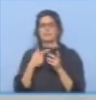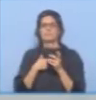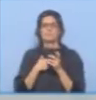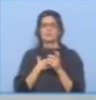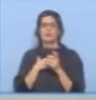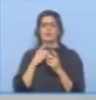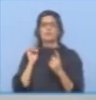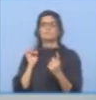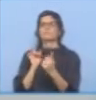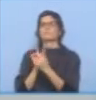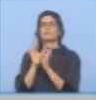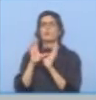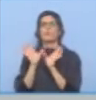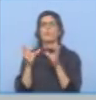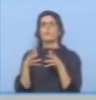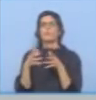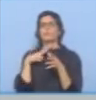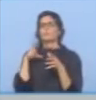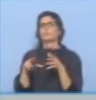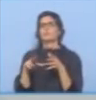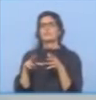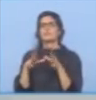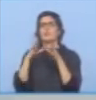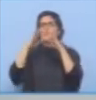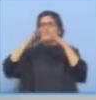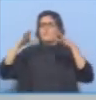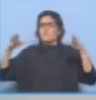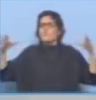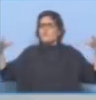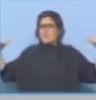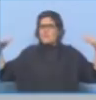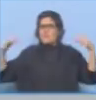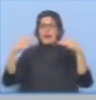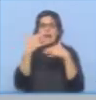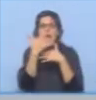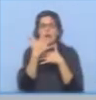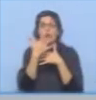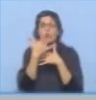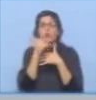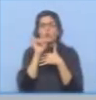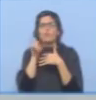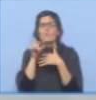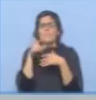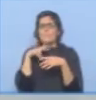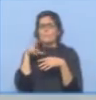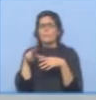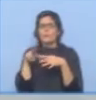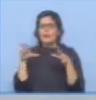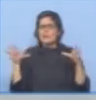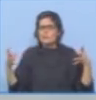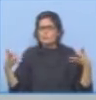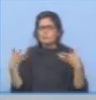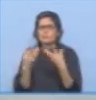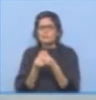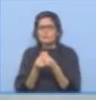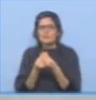encontro dos portugueses, porque era um pavilhão cheio de portugueses. 12 mil portugueses, parece que estavam lá. Não é? Era. E todos a rezarmos, sabendo que não era o